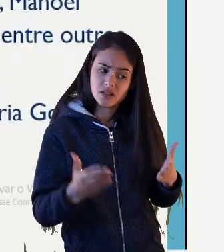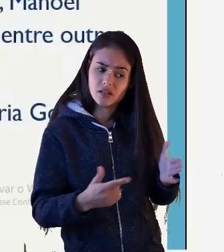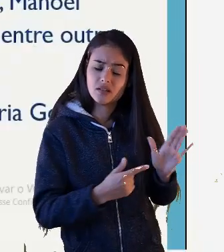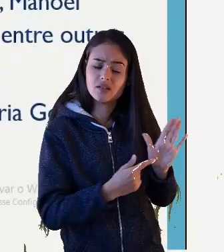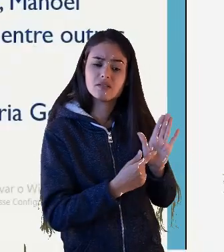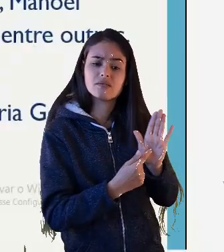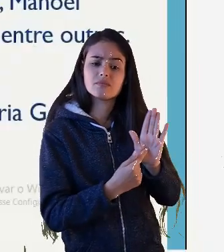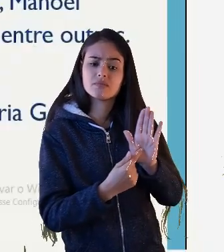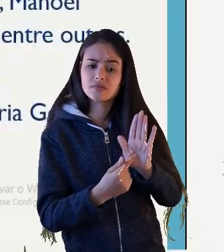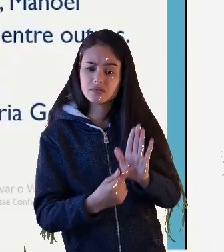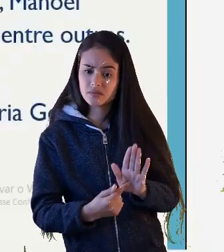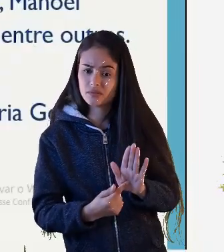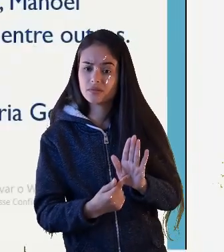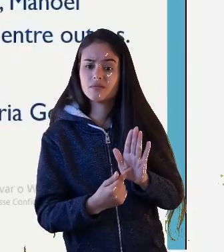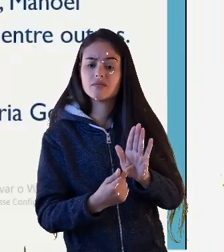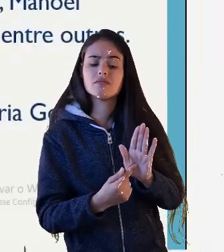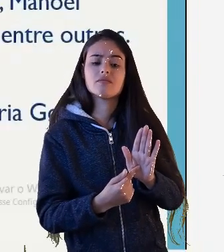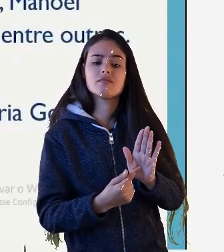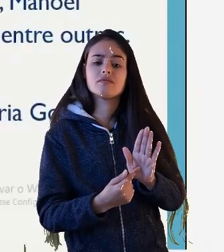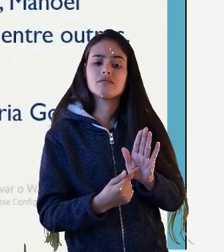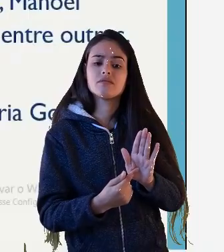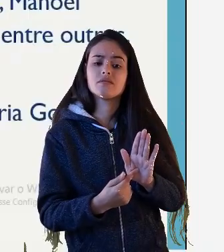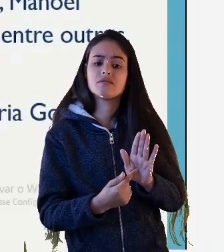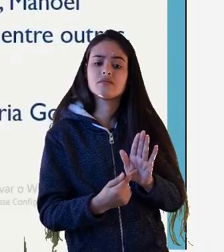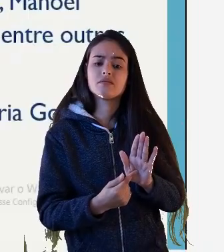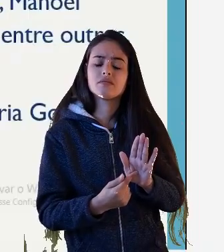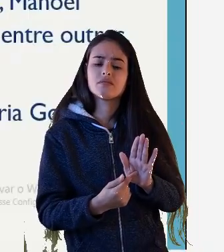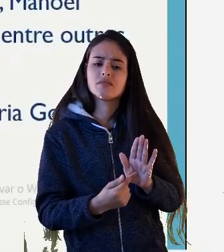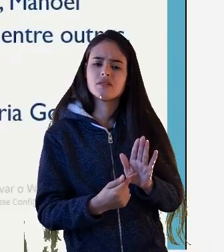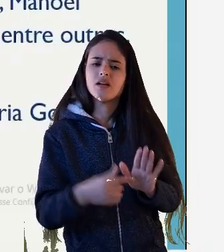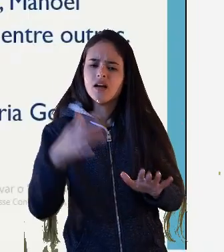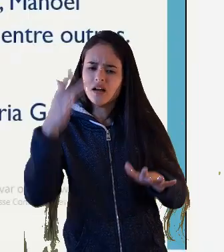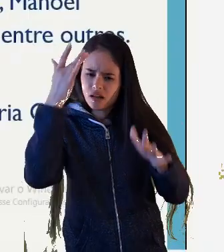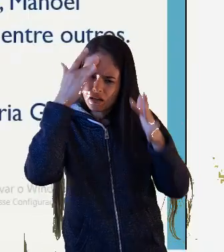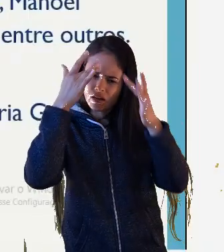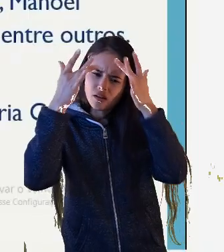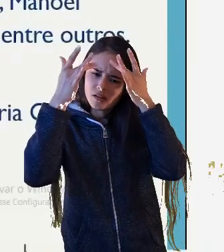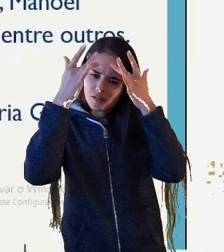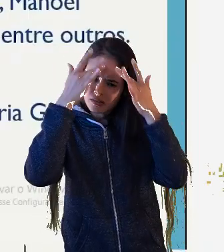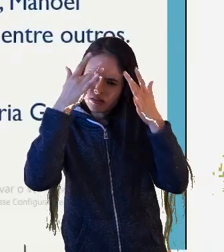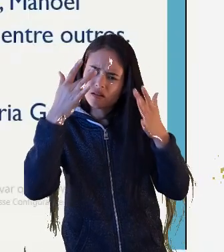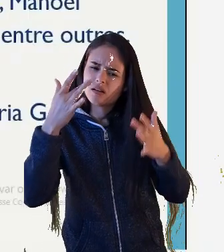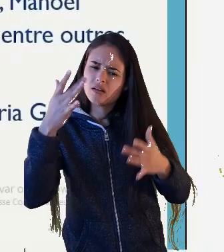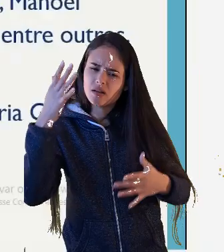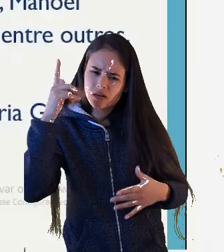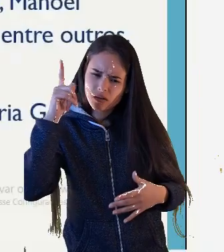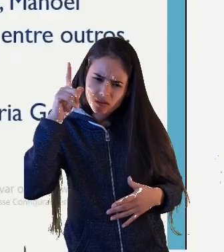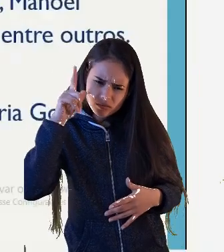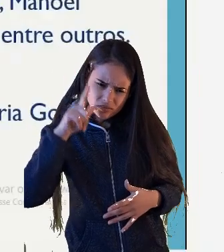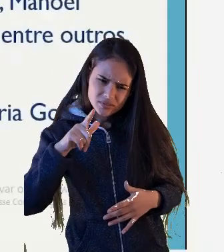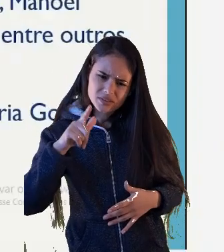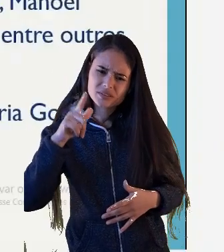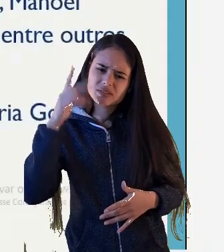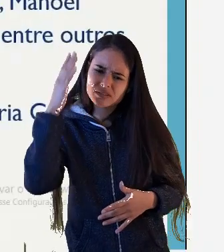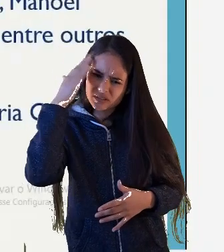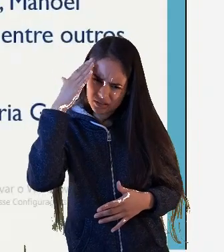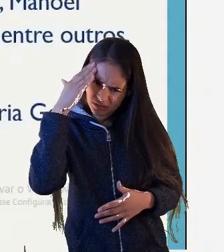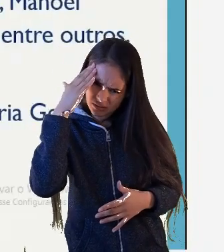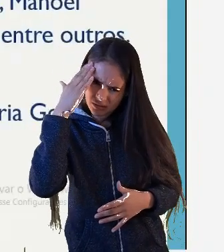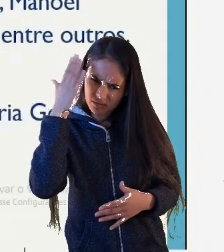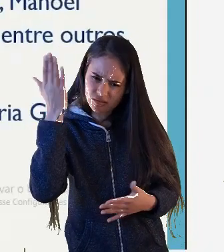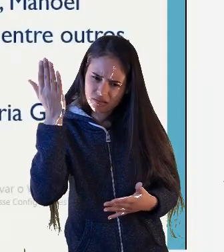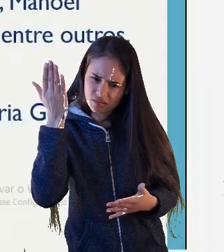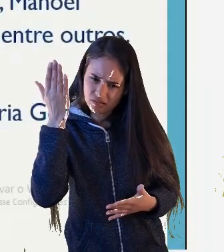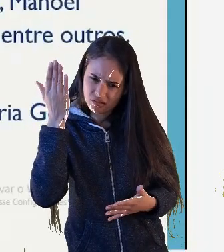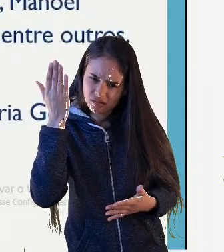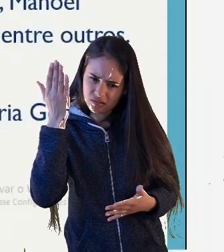com uma escrava, né, da época, e lá no século XIX, e ele foi vendido pelo próprio pai, gente.